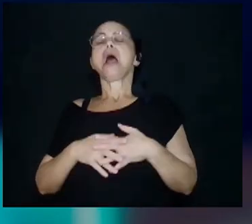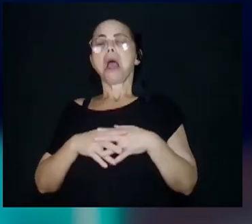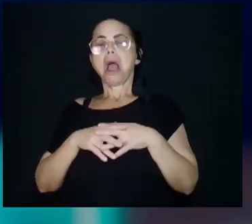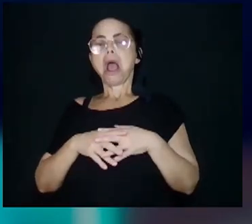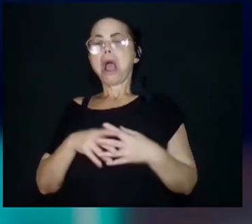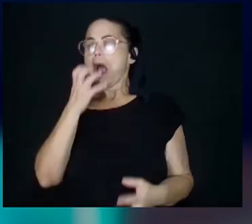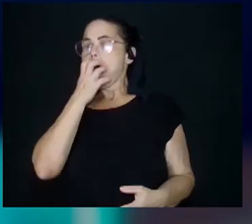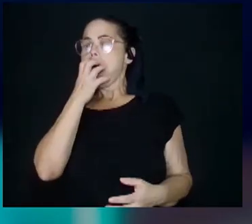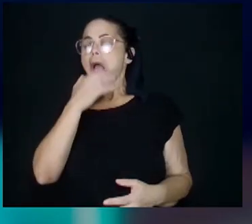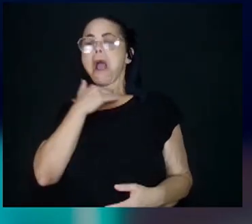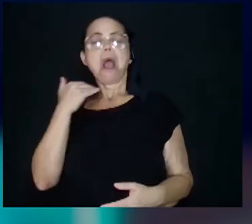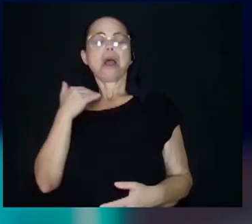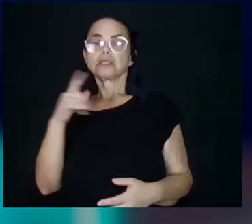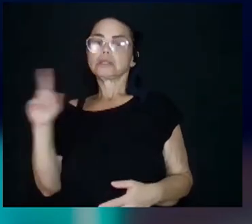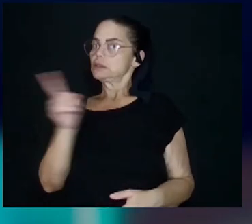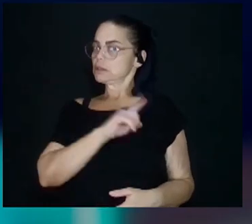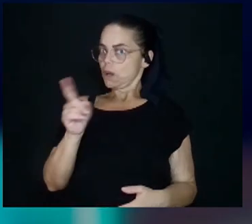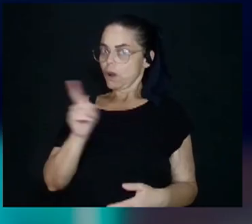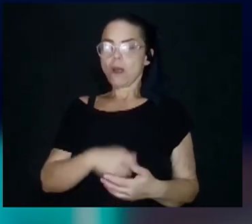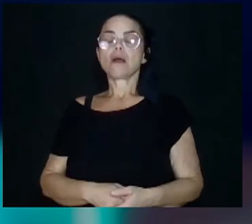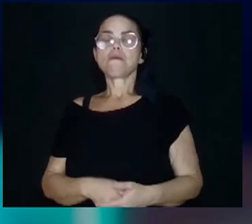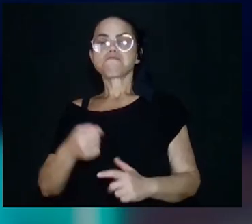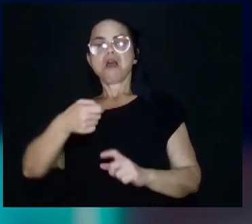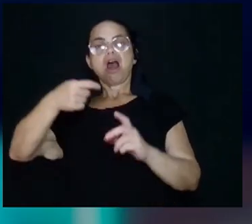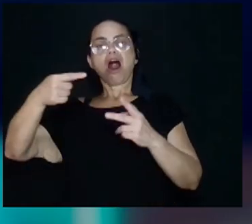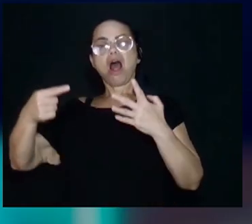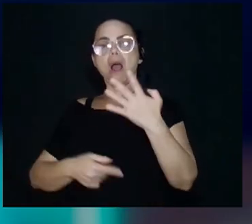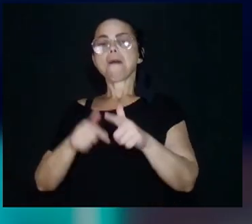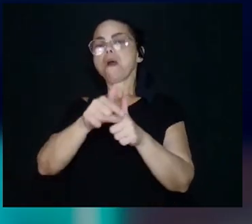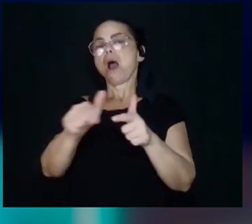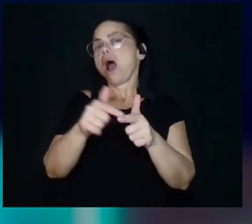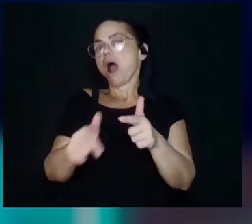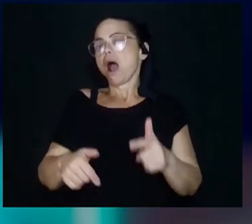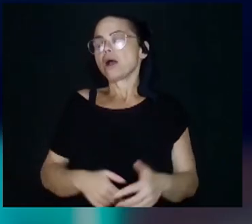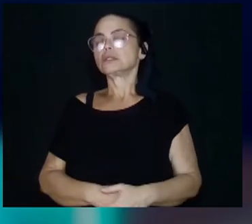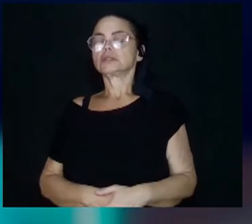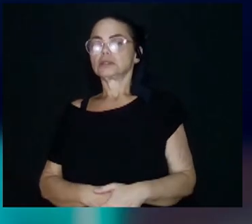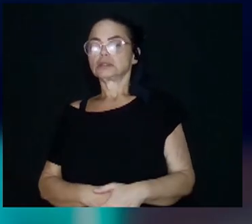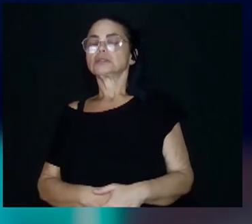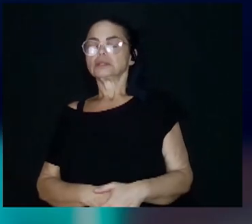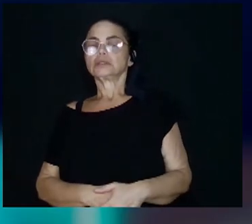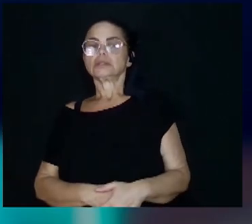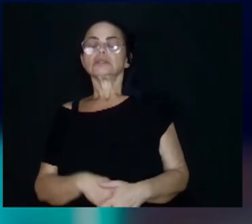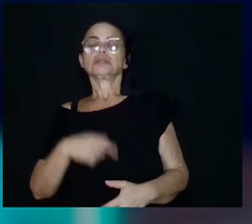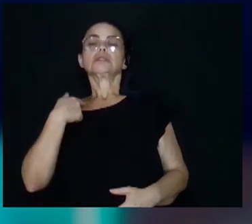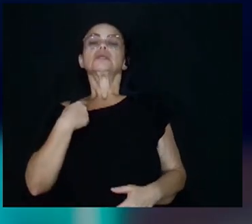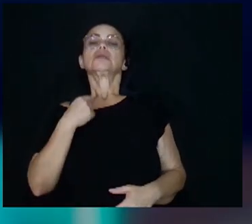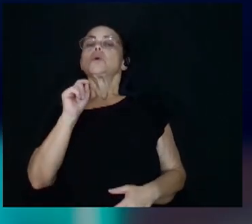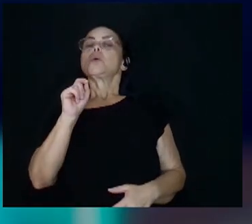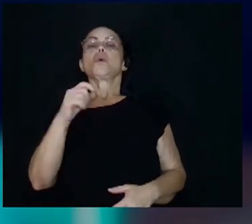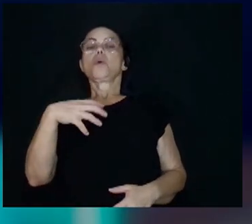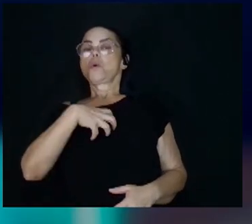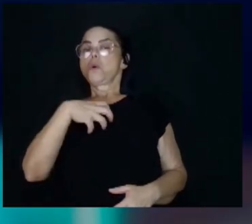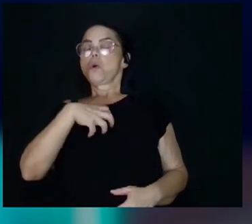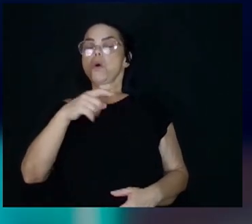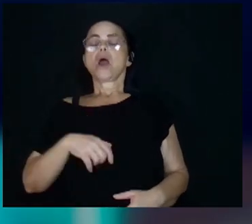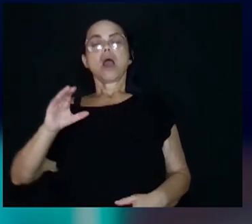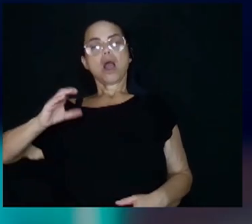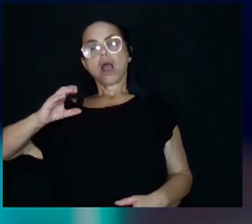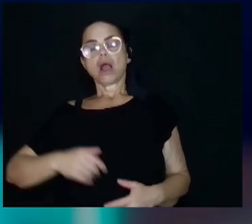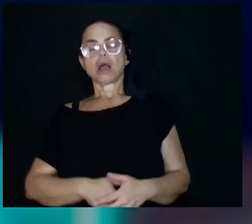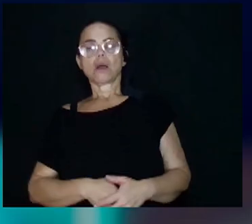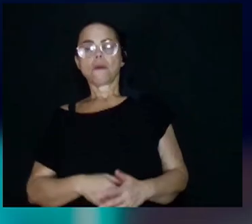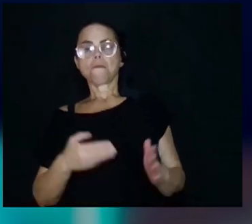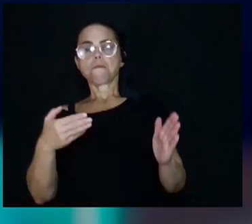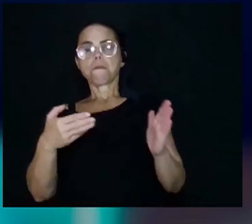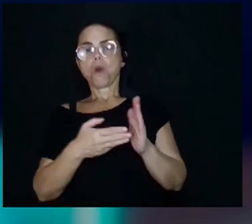vários fatores aí que a gente muitas vezes atribui. O que a ciência diz hoje é que a causa da gagueira, ela